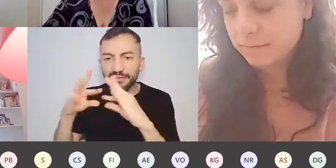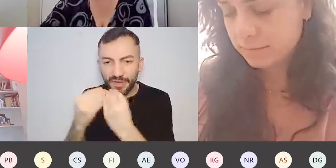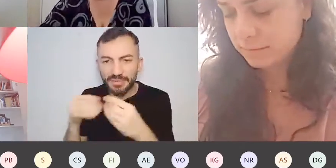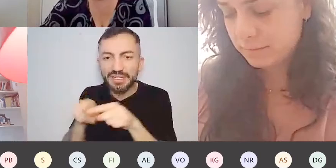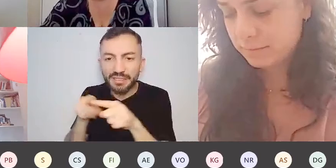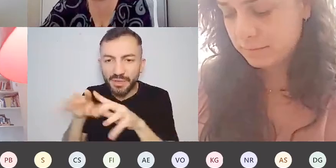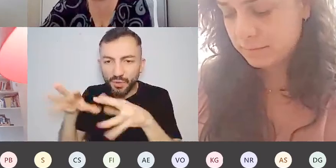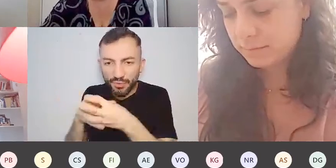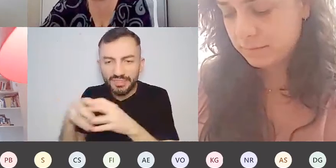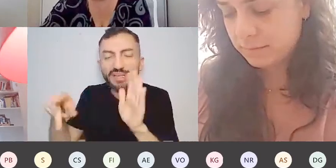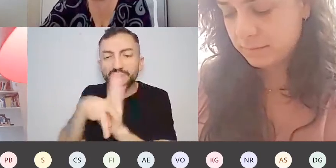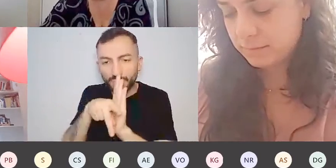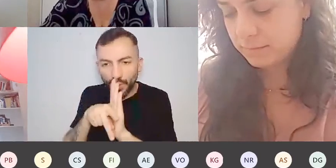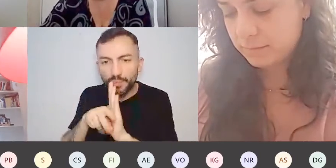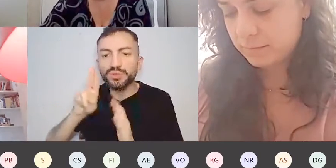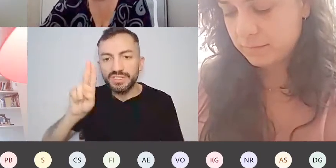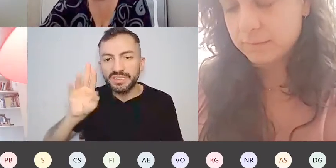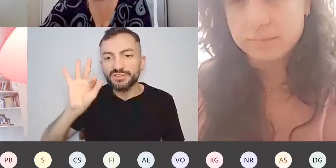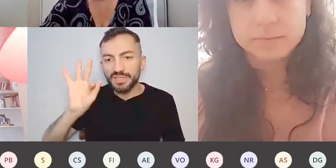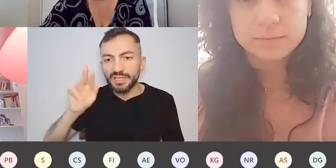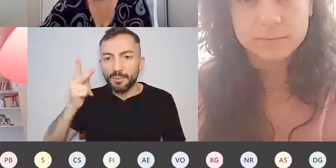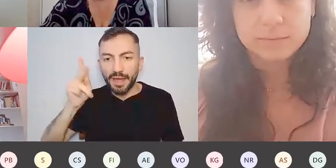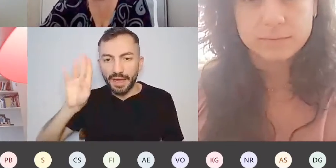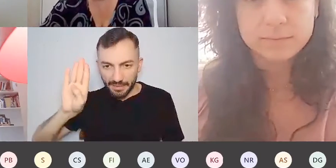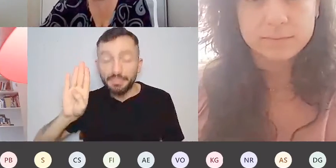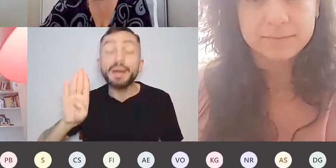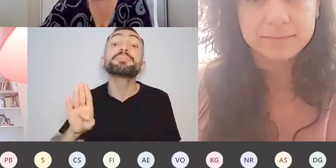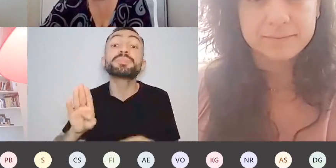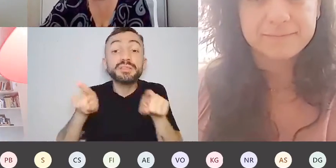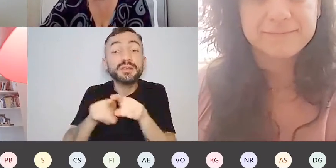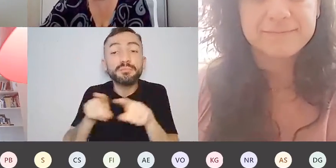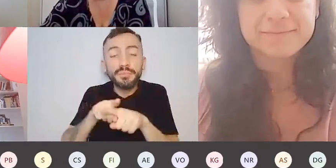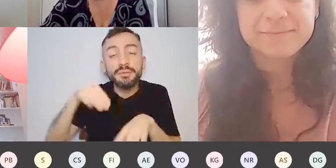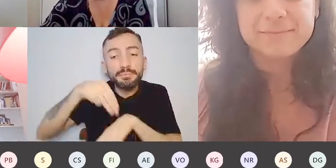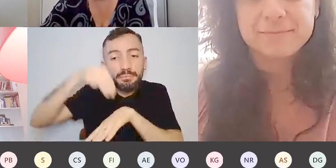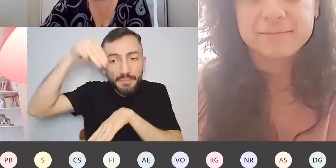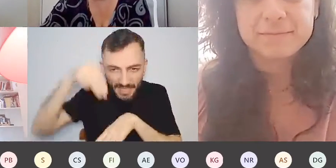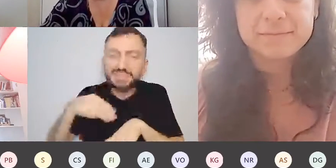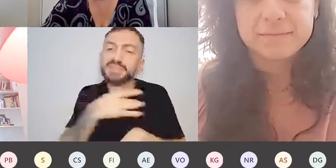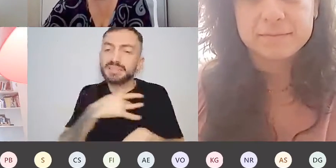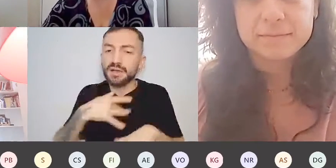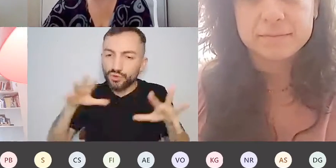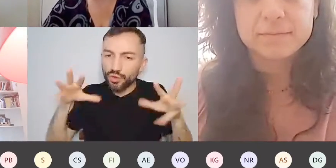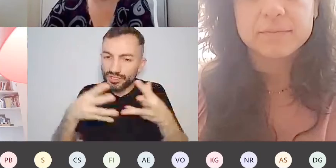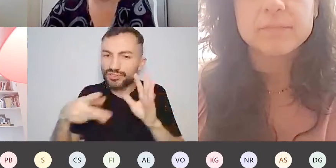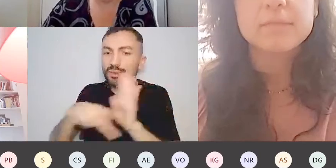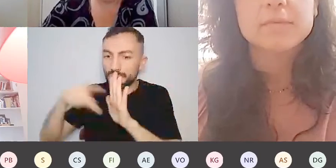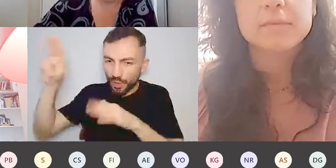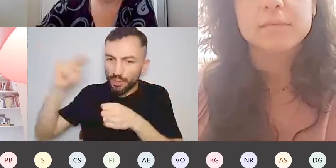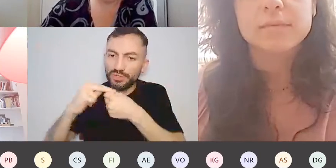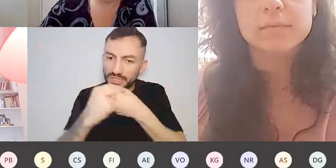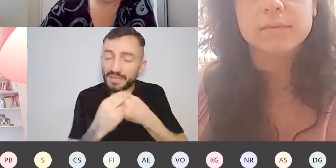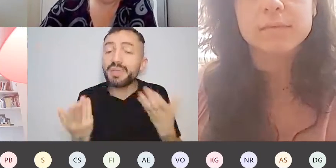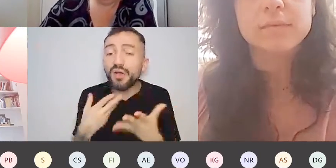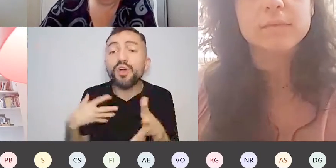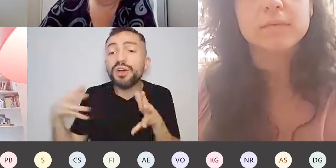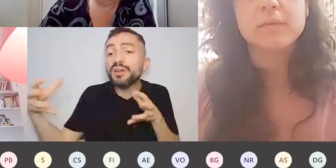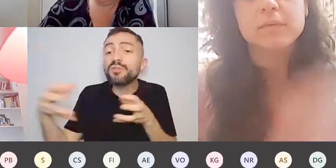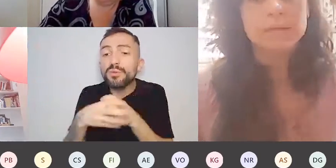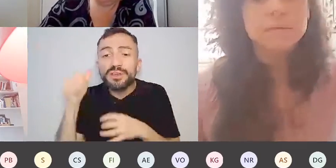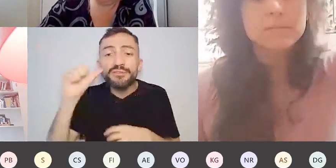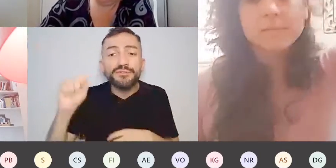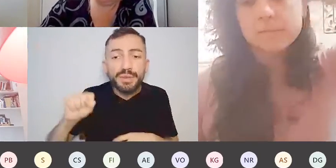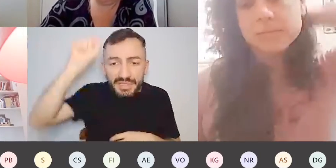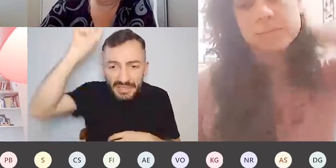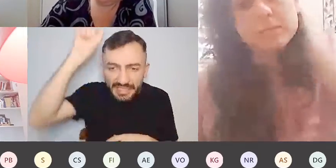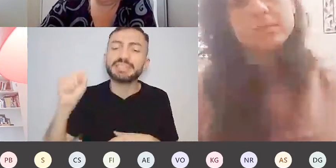pela Universidade Federal da Paraíba, mestre em Saúde Coletiva pela Unicamp, compondo atualmente o coletivo feminista